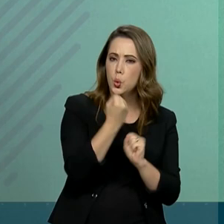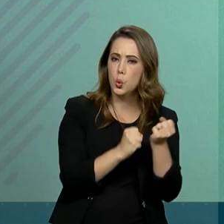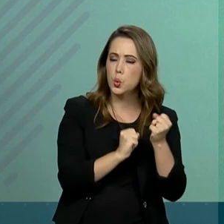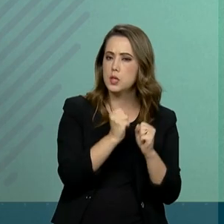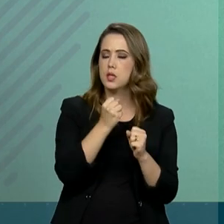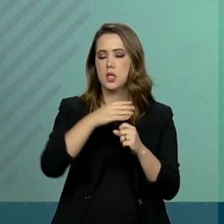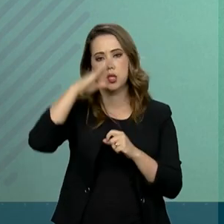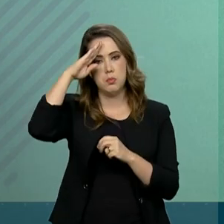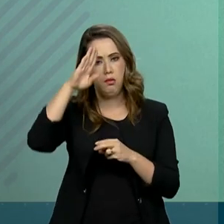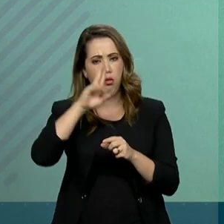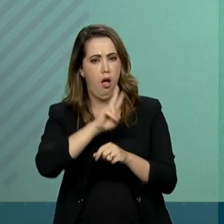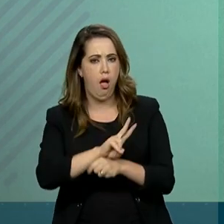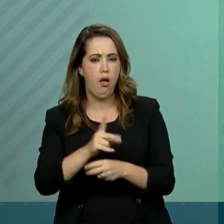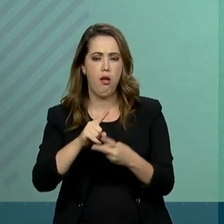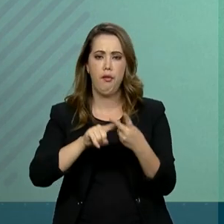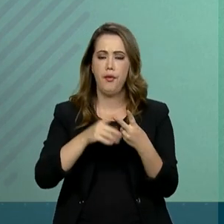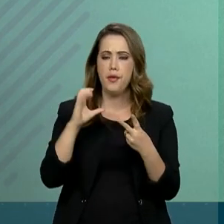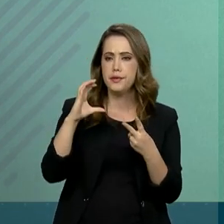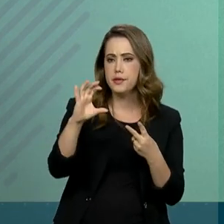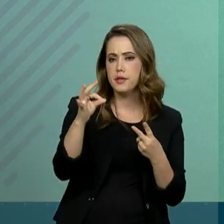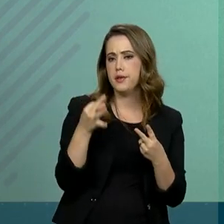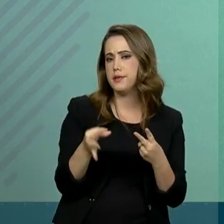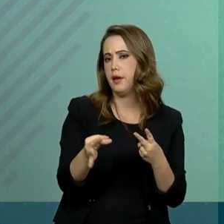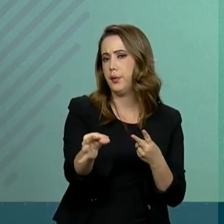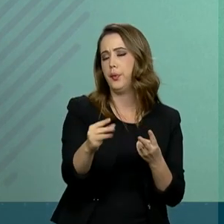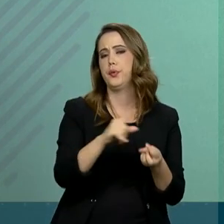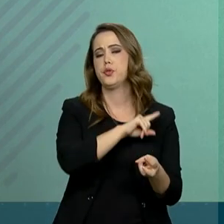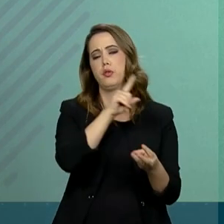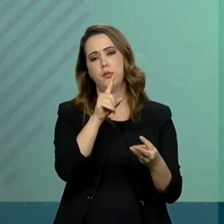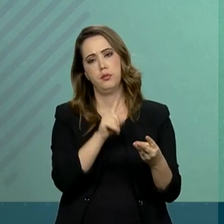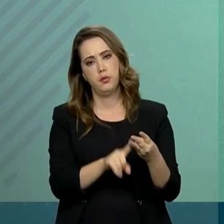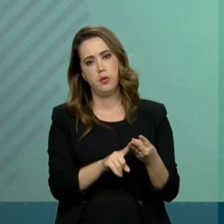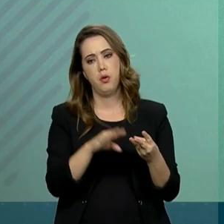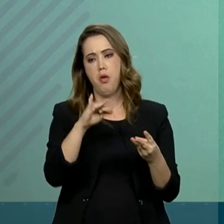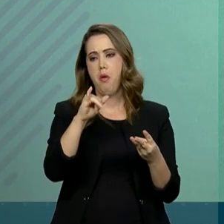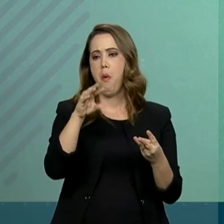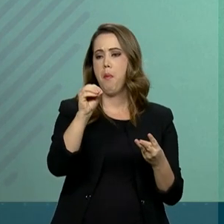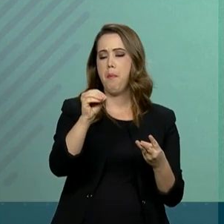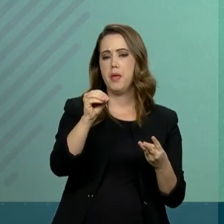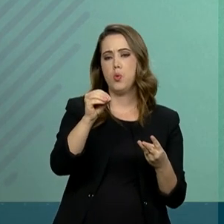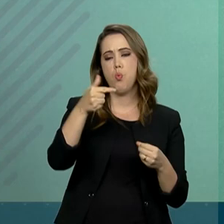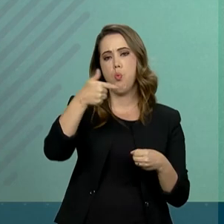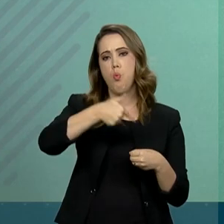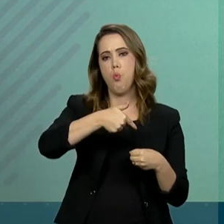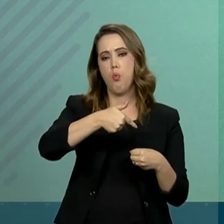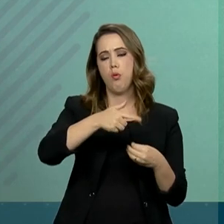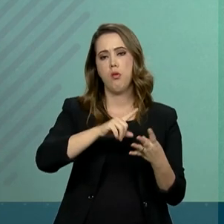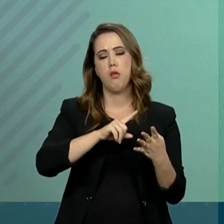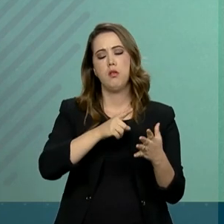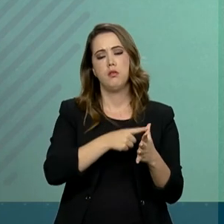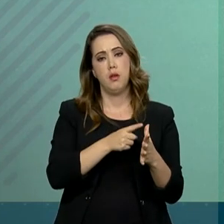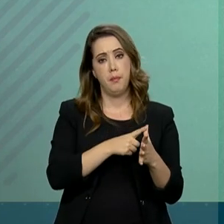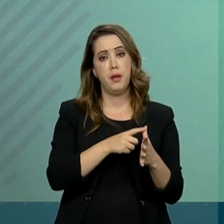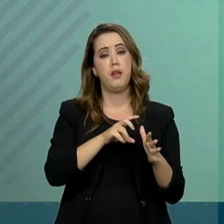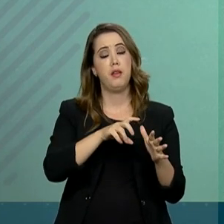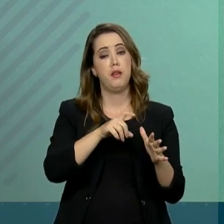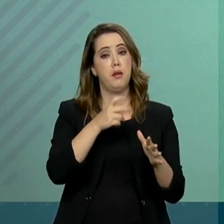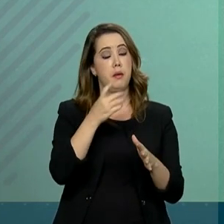defesa ciência e tecnologia biocombustíveis e mineração